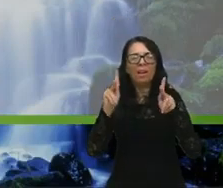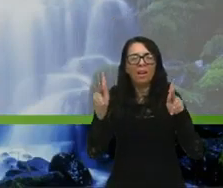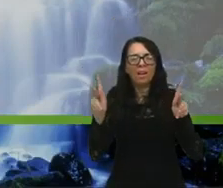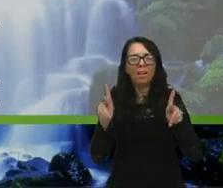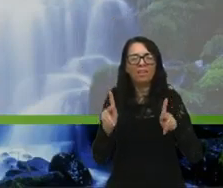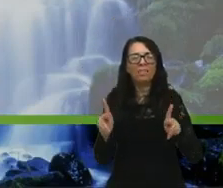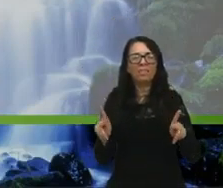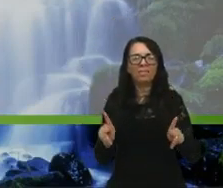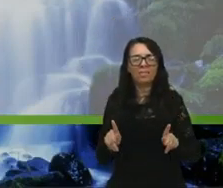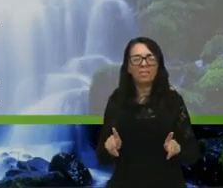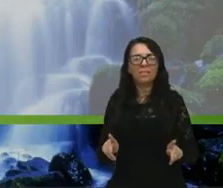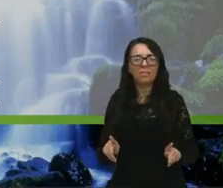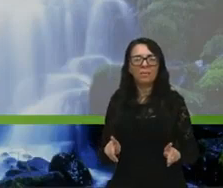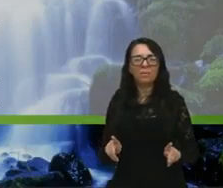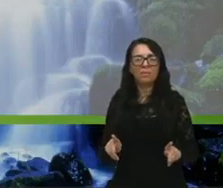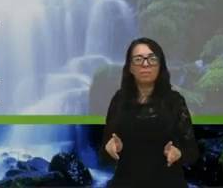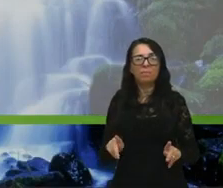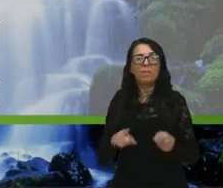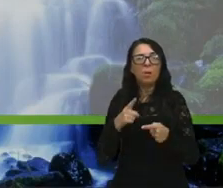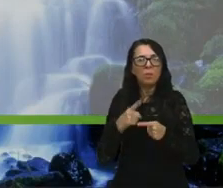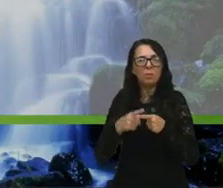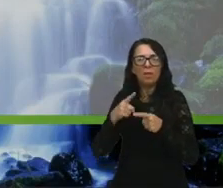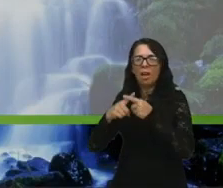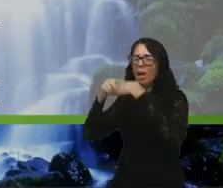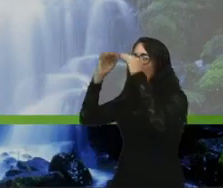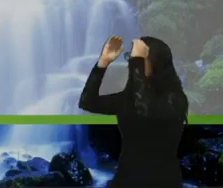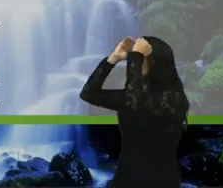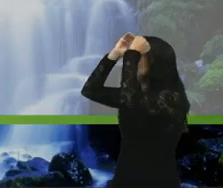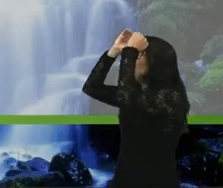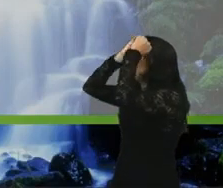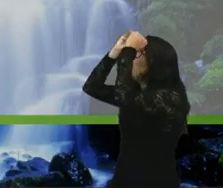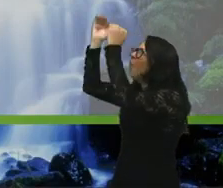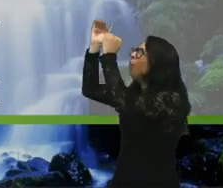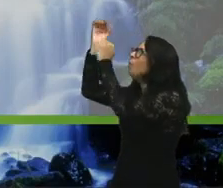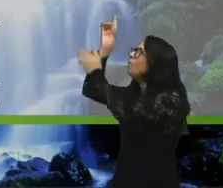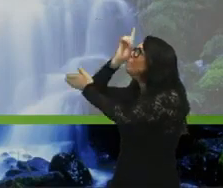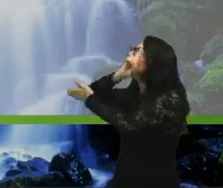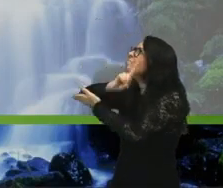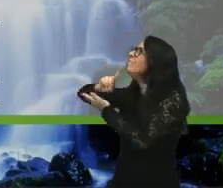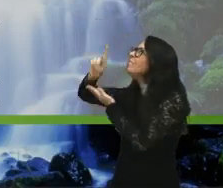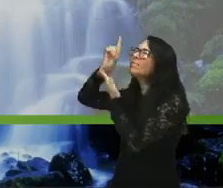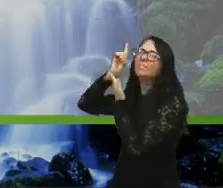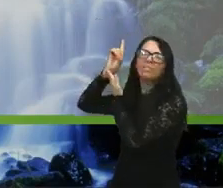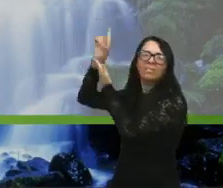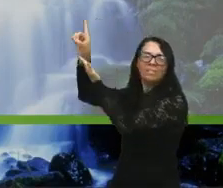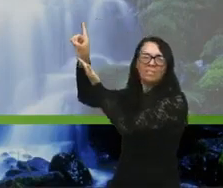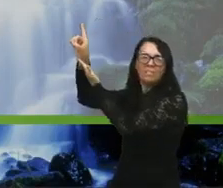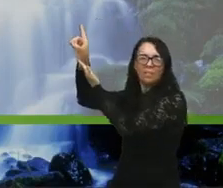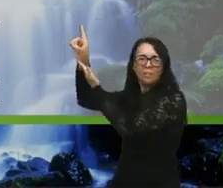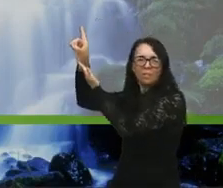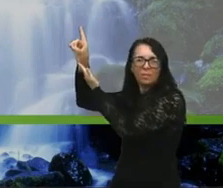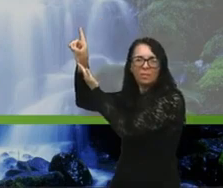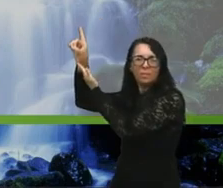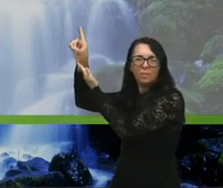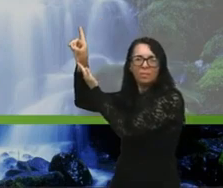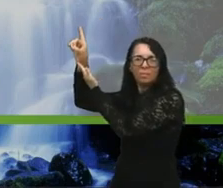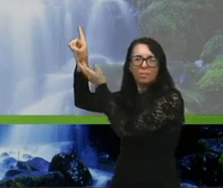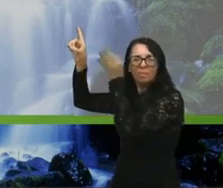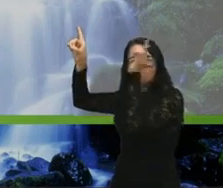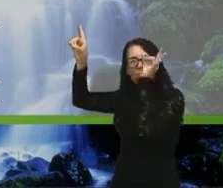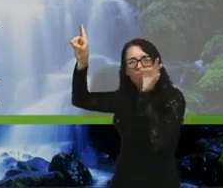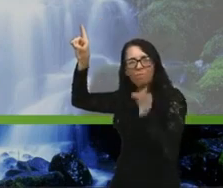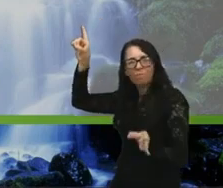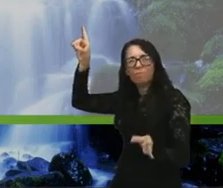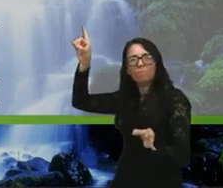o seu coração não vai se corromper, porque o Espírito Santo está dominando a sua vida e dirigindo a sua